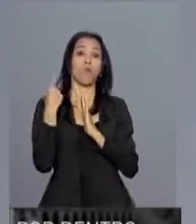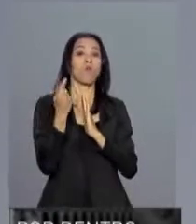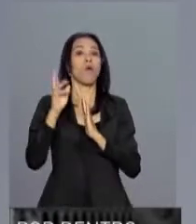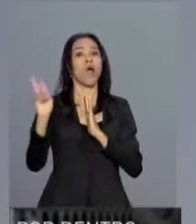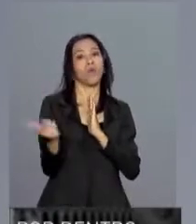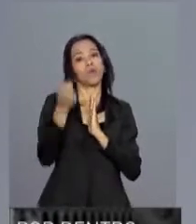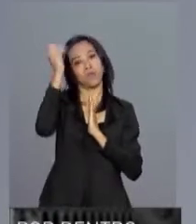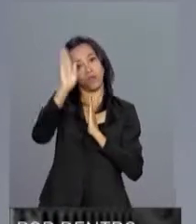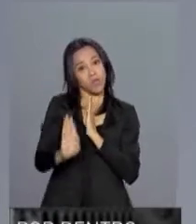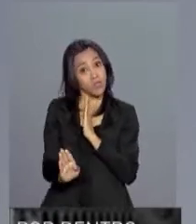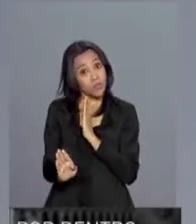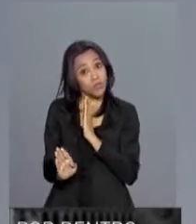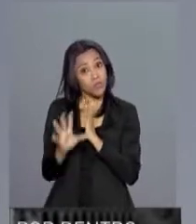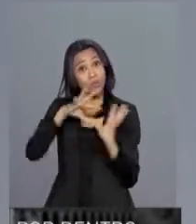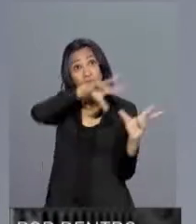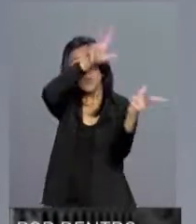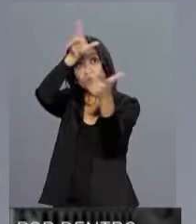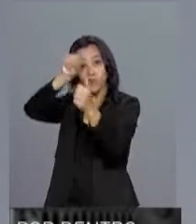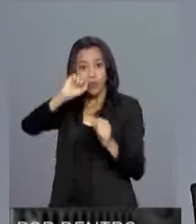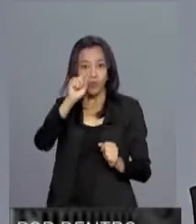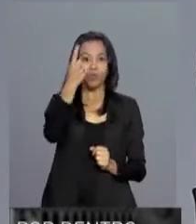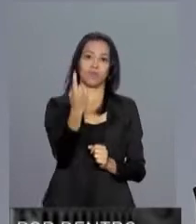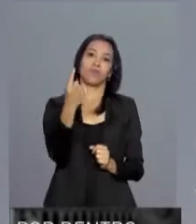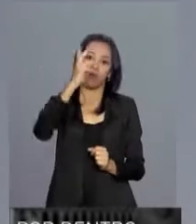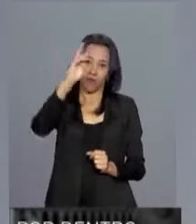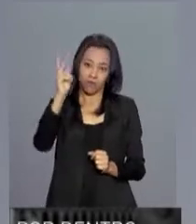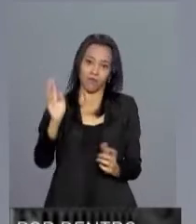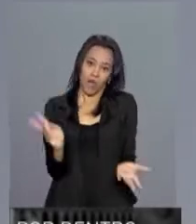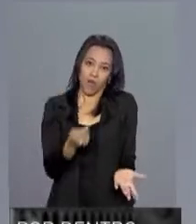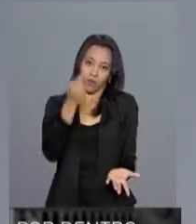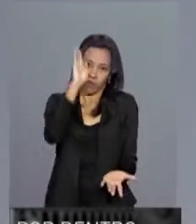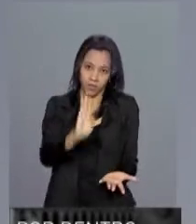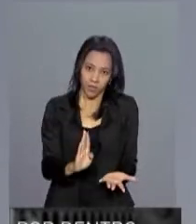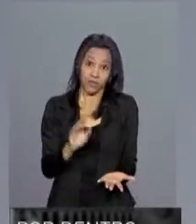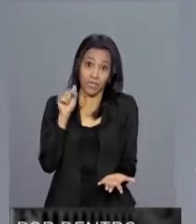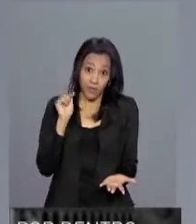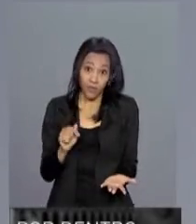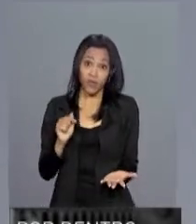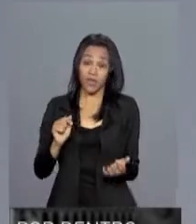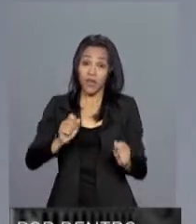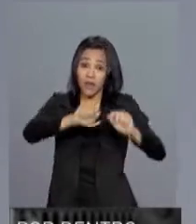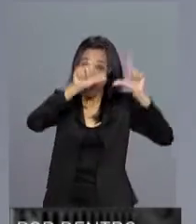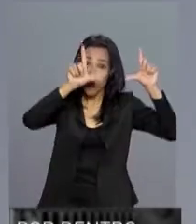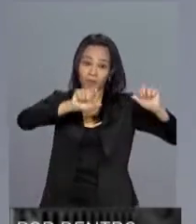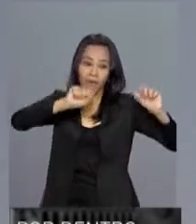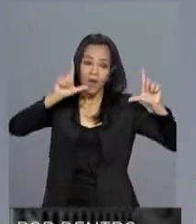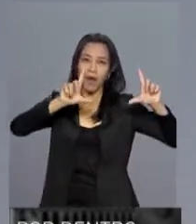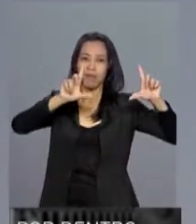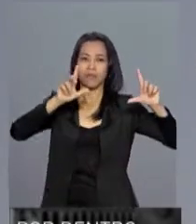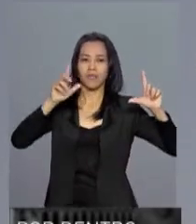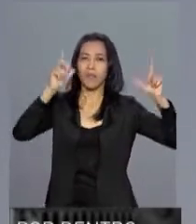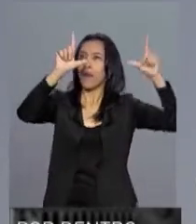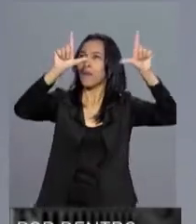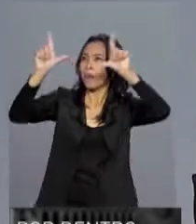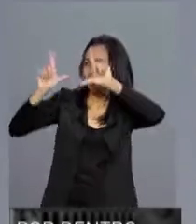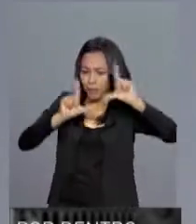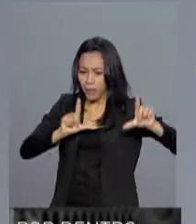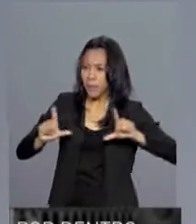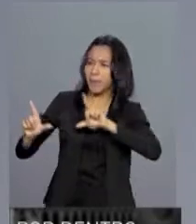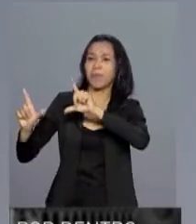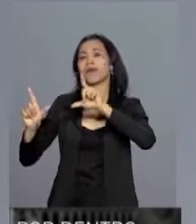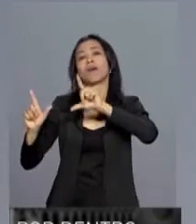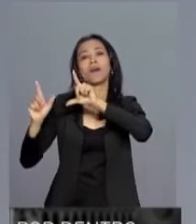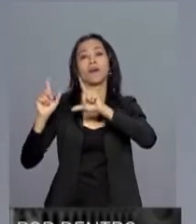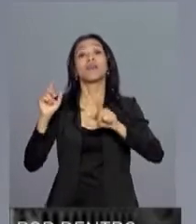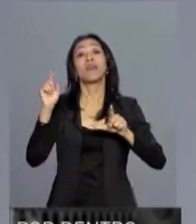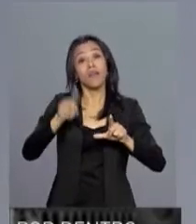o que eu acho que é um resultado bastante expressivo foi uma exposição que percorreu é os receber e nem os centros culturais do